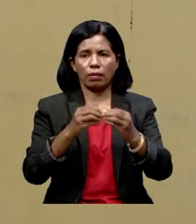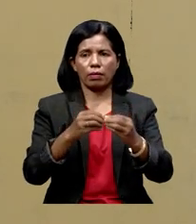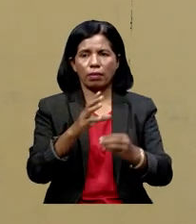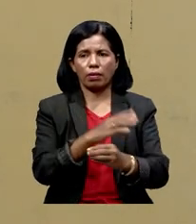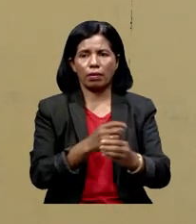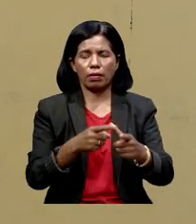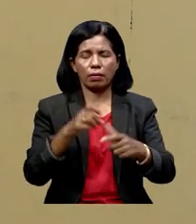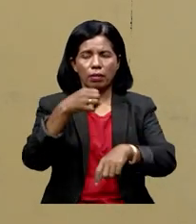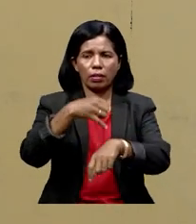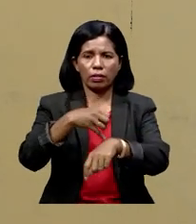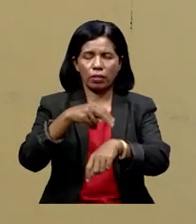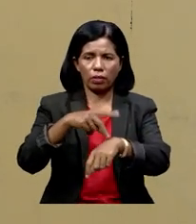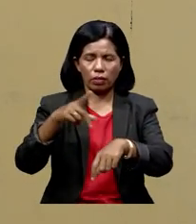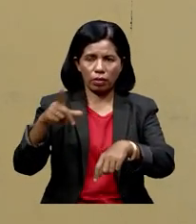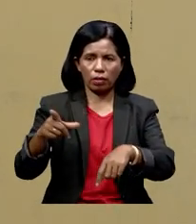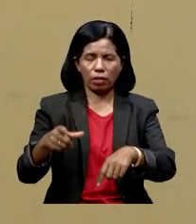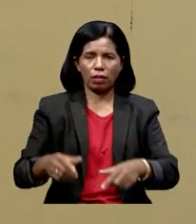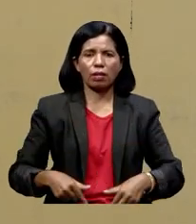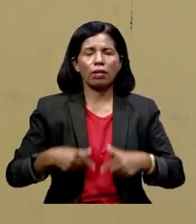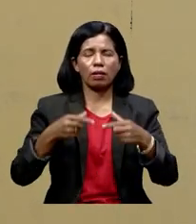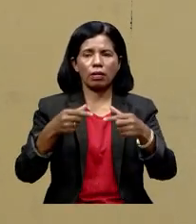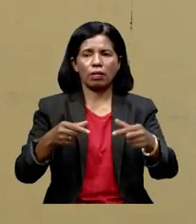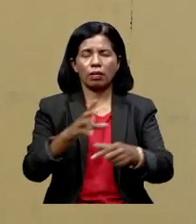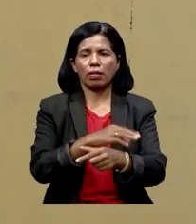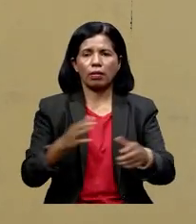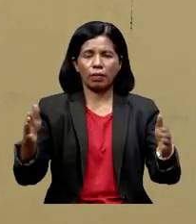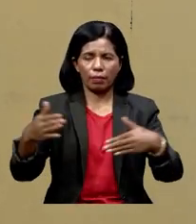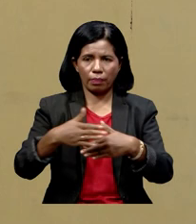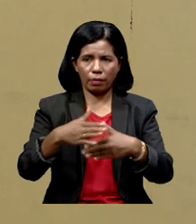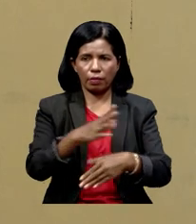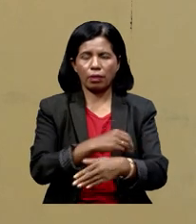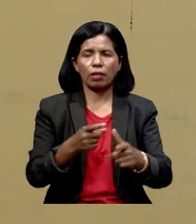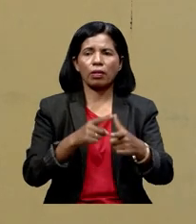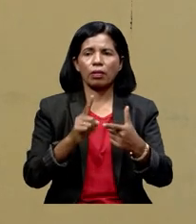auditoria internacional e incluímos e a PC